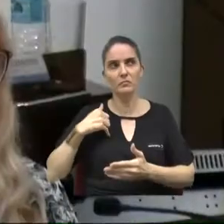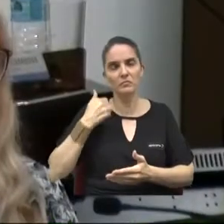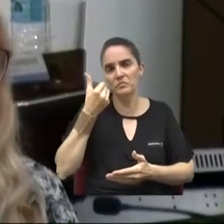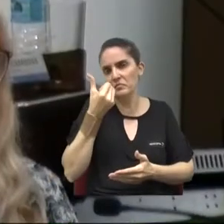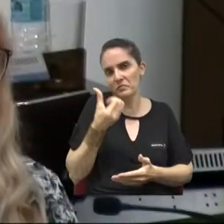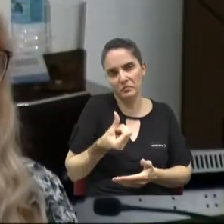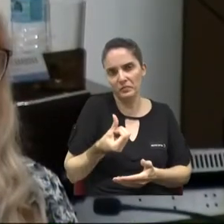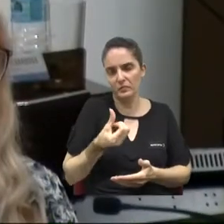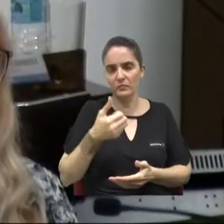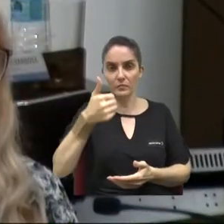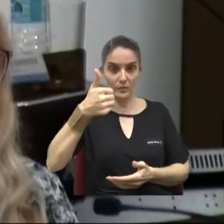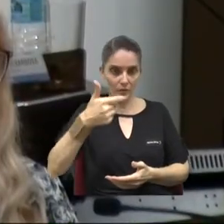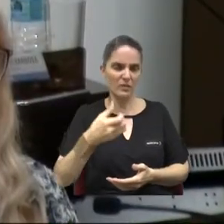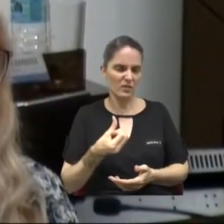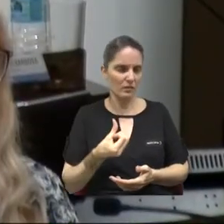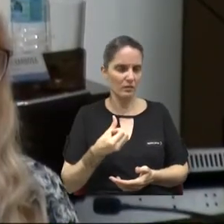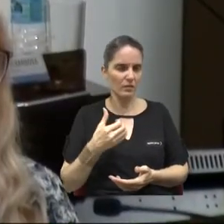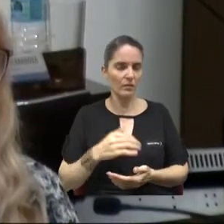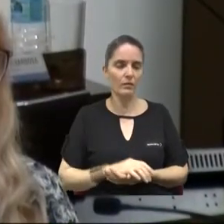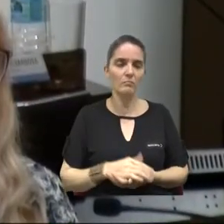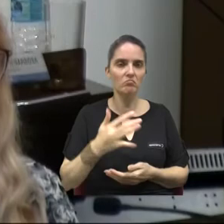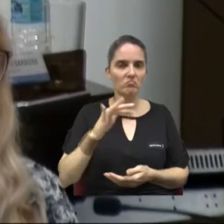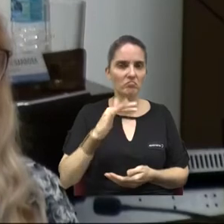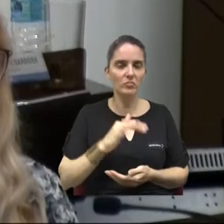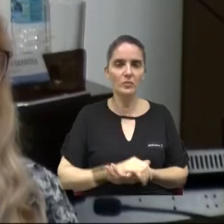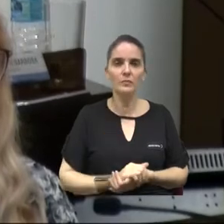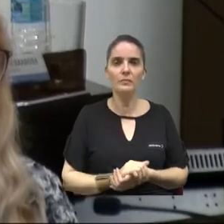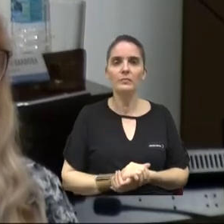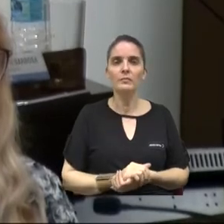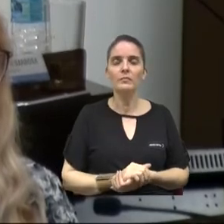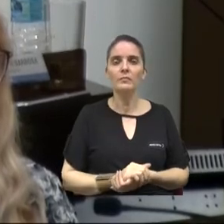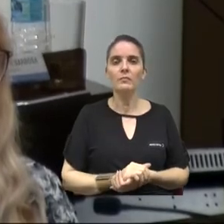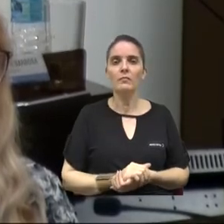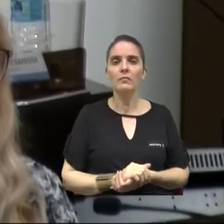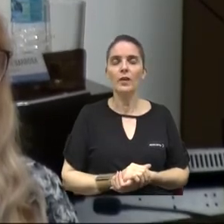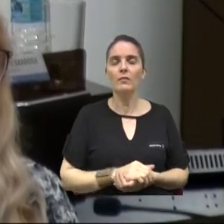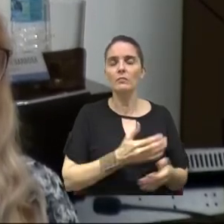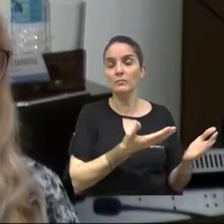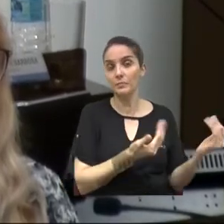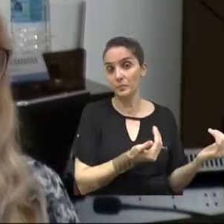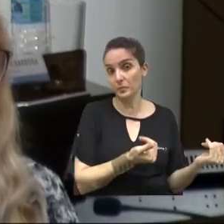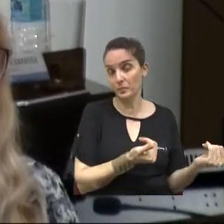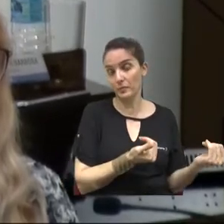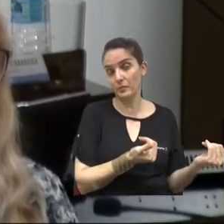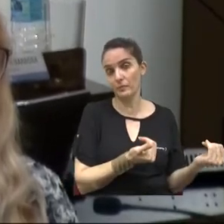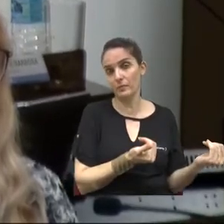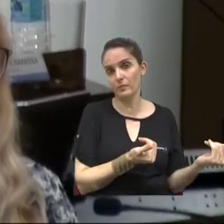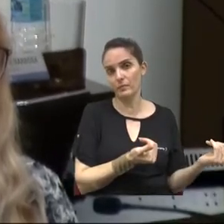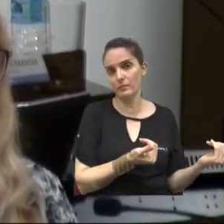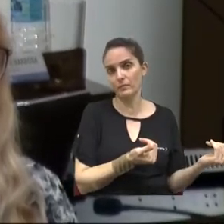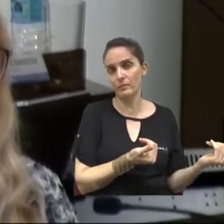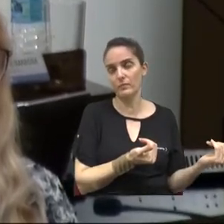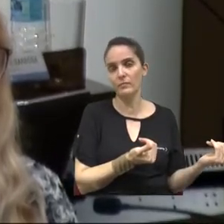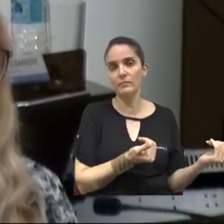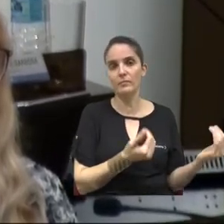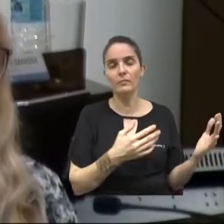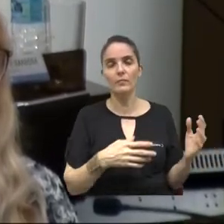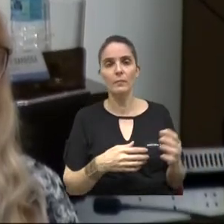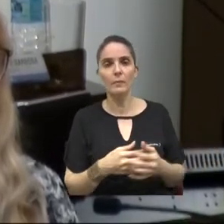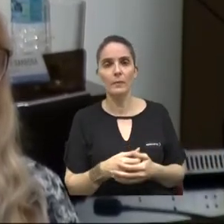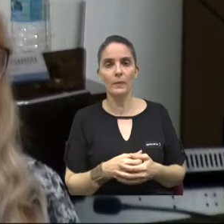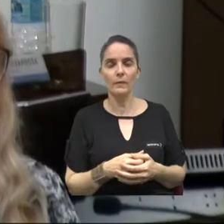16 anos, que é quando, né, os adolescentes estão, adolescentes ainda, estão